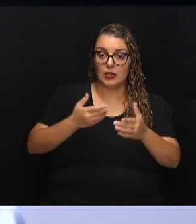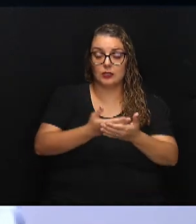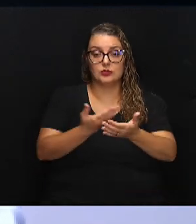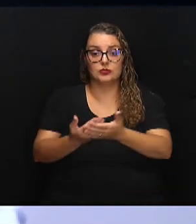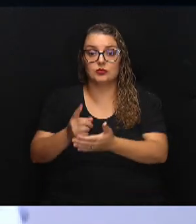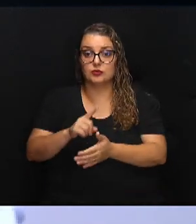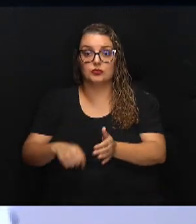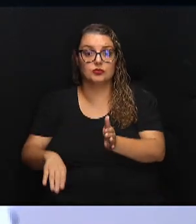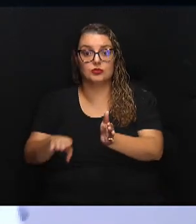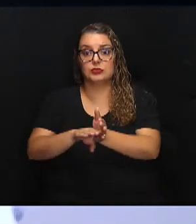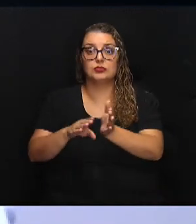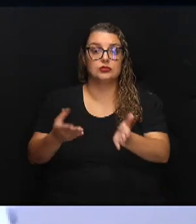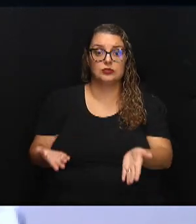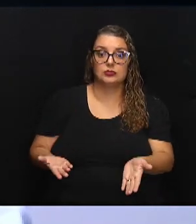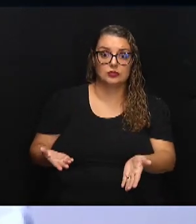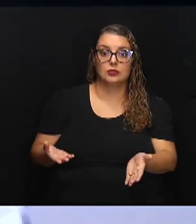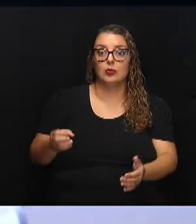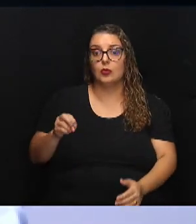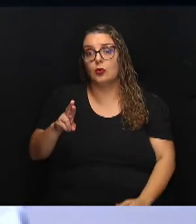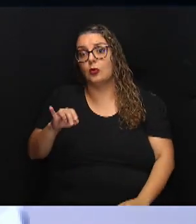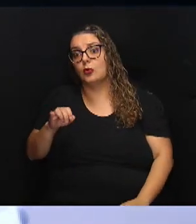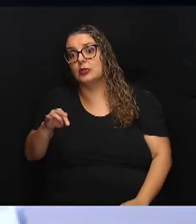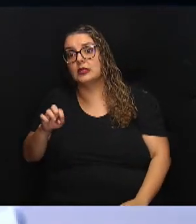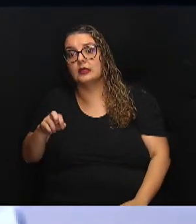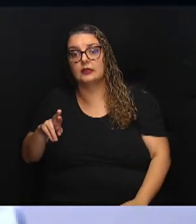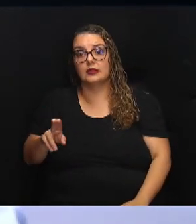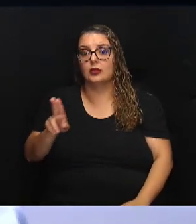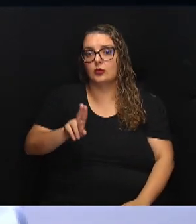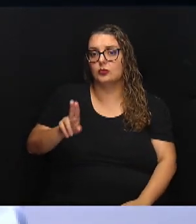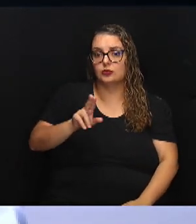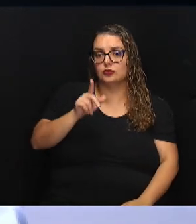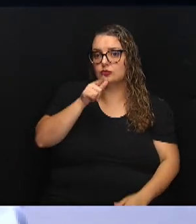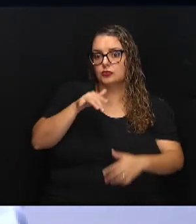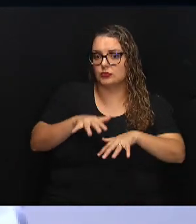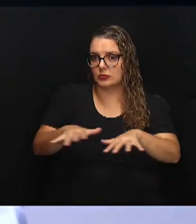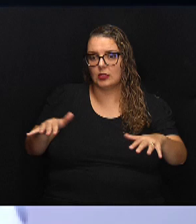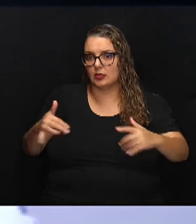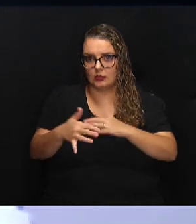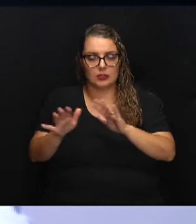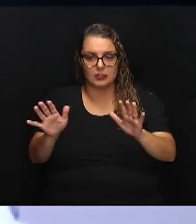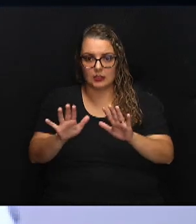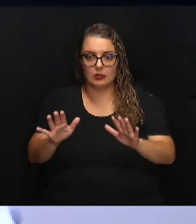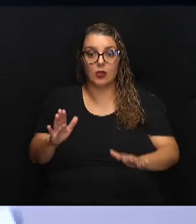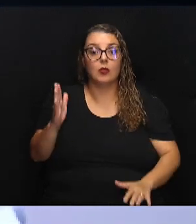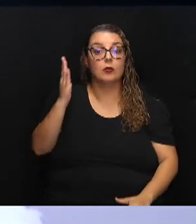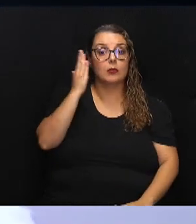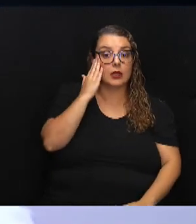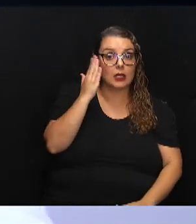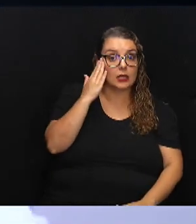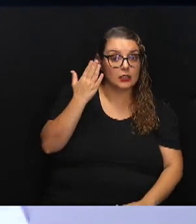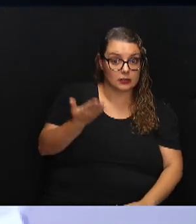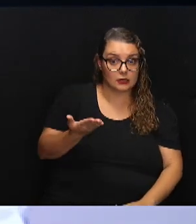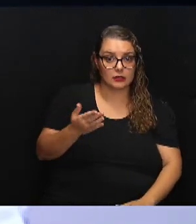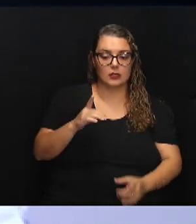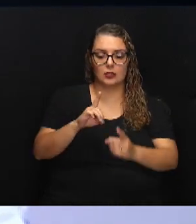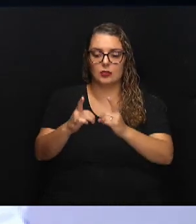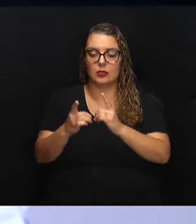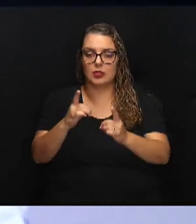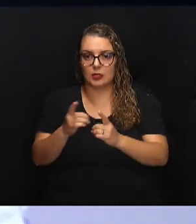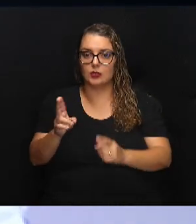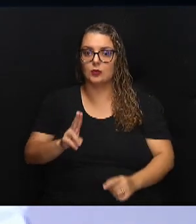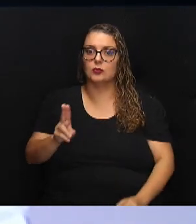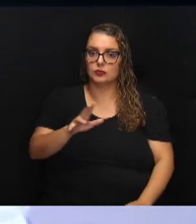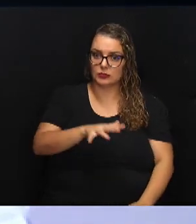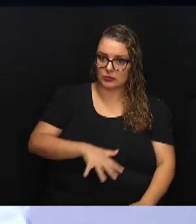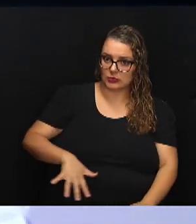vem para orientar o uso da água para o abastecimento urbano em si, ele vem para entender a dinâmica do uso nessa